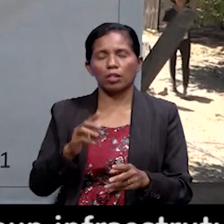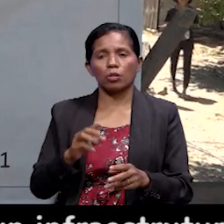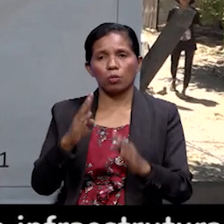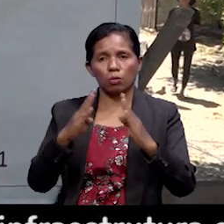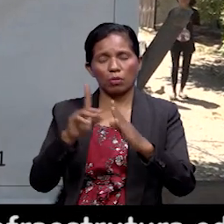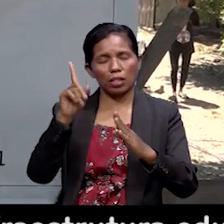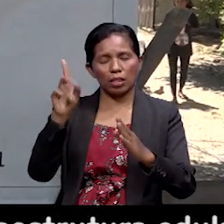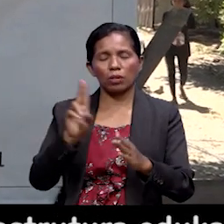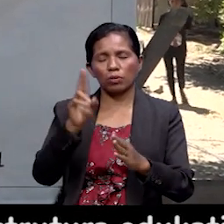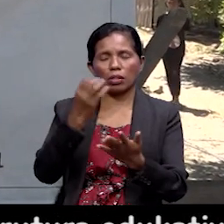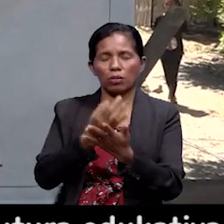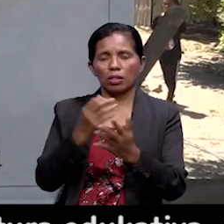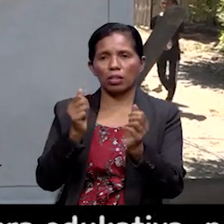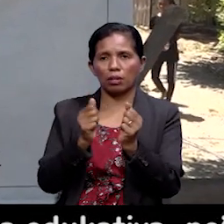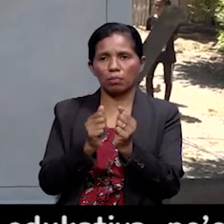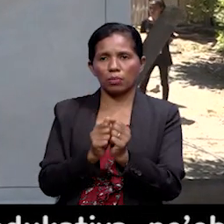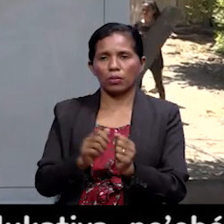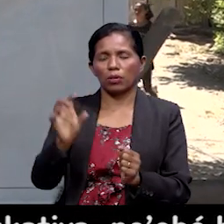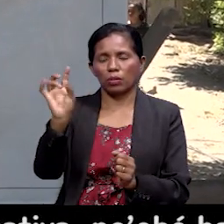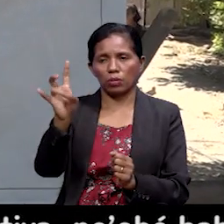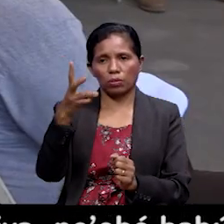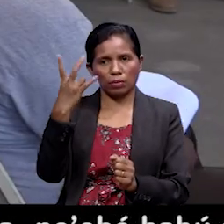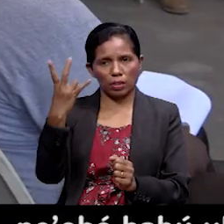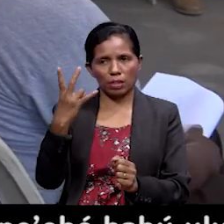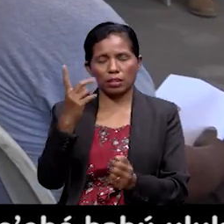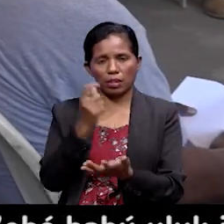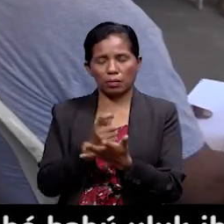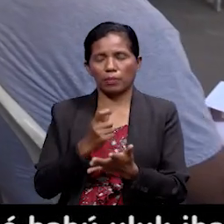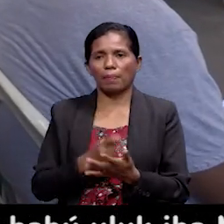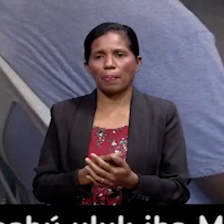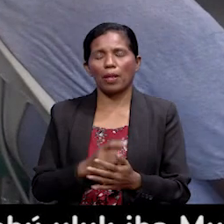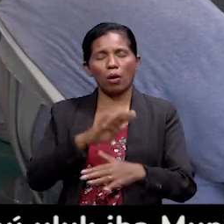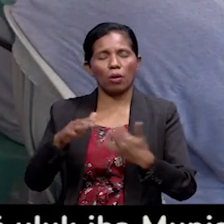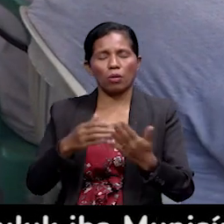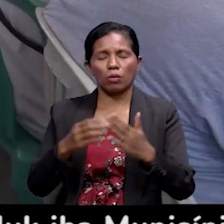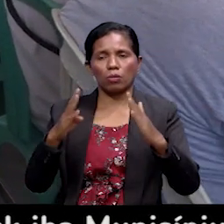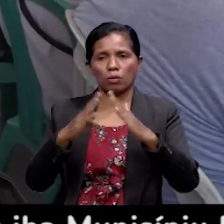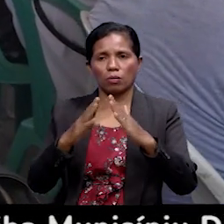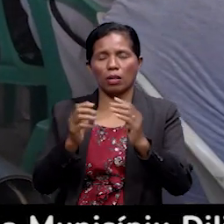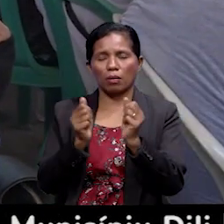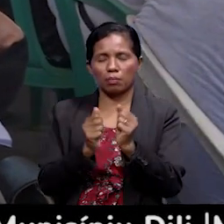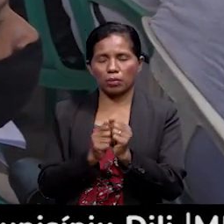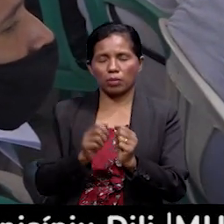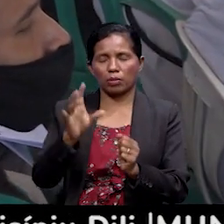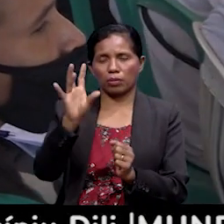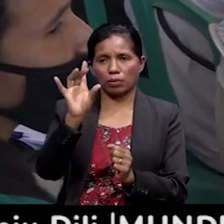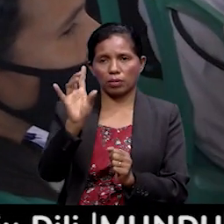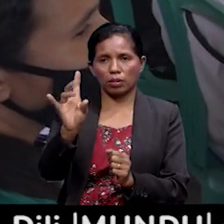orçamento rihun sanul resin hitu. Total uma kain iha suku sabuli hamutuk atusat nen no